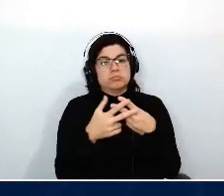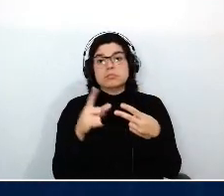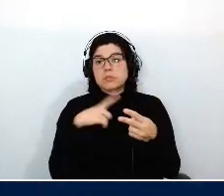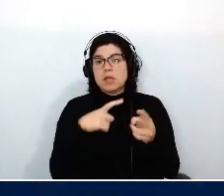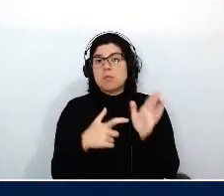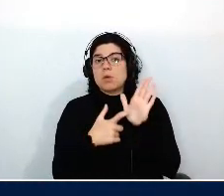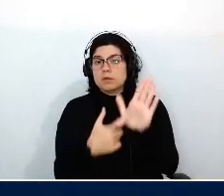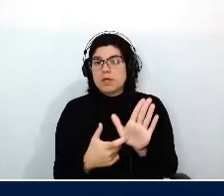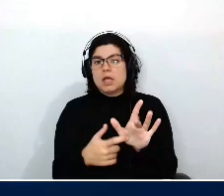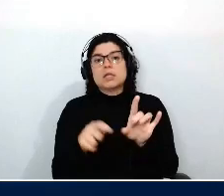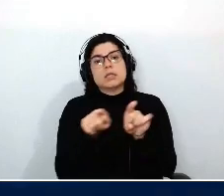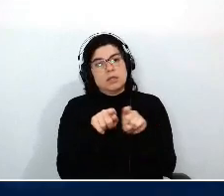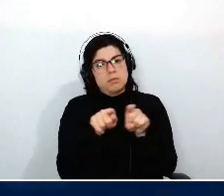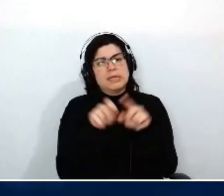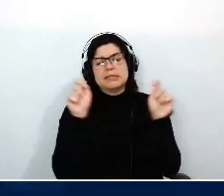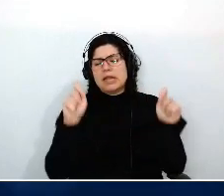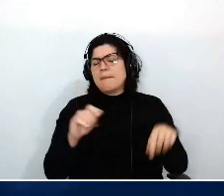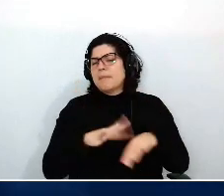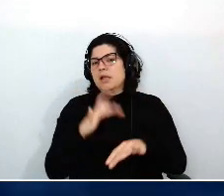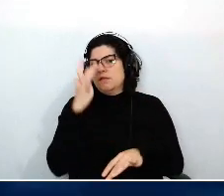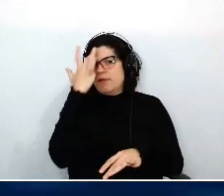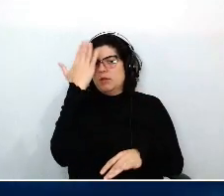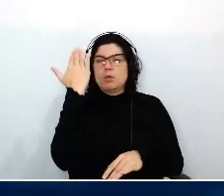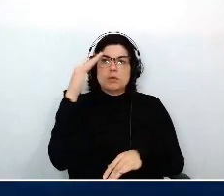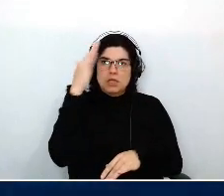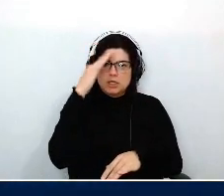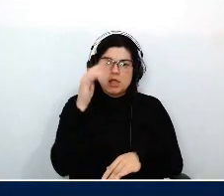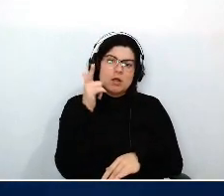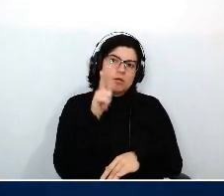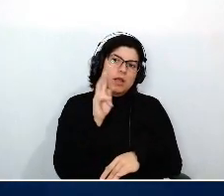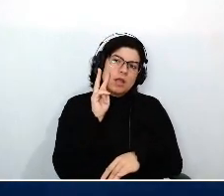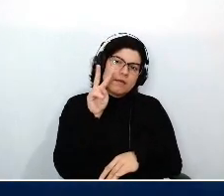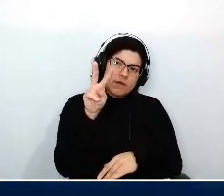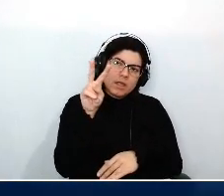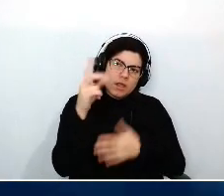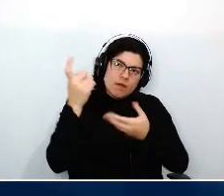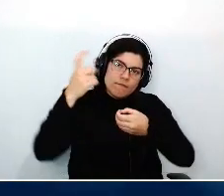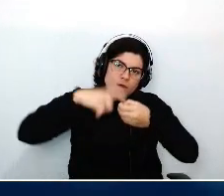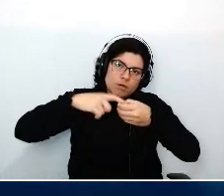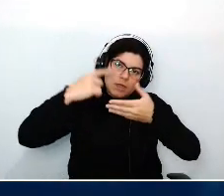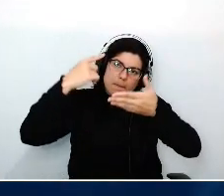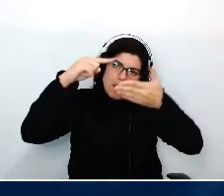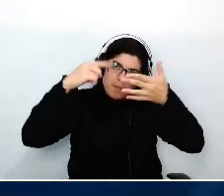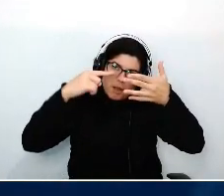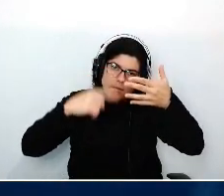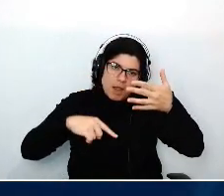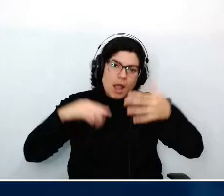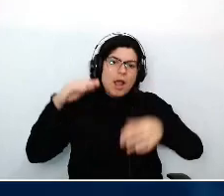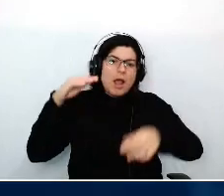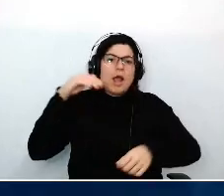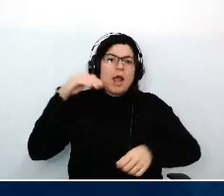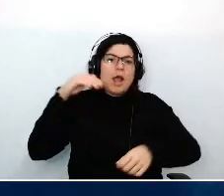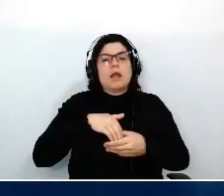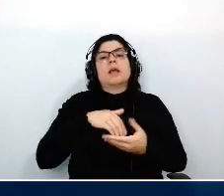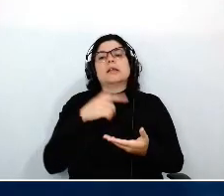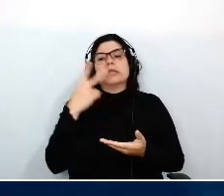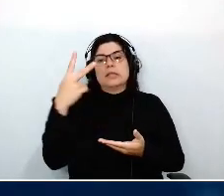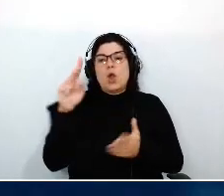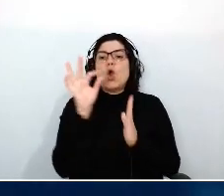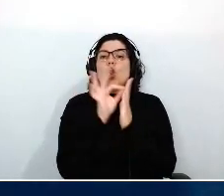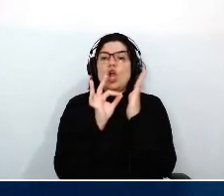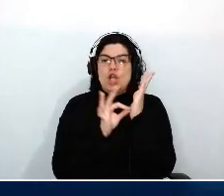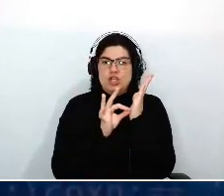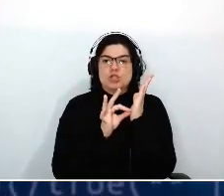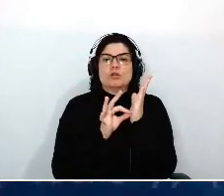simples possível, assim, mais fácil possível, e você consegue ir voltando, passando pelo PHP até o seu código FEL sem problema. Obrigado.